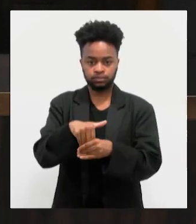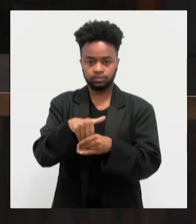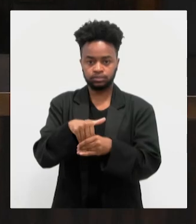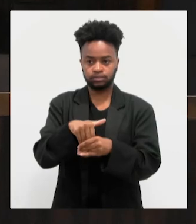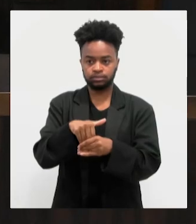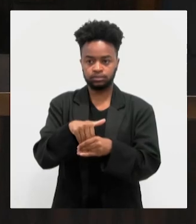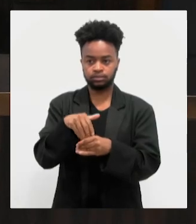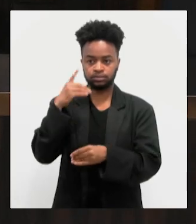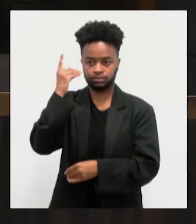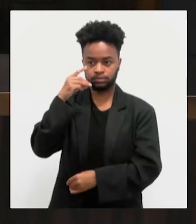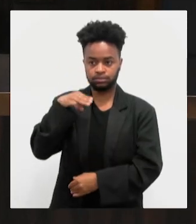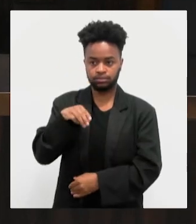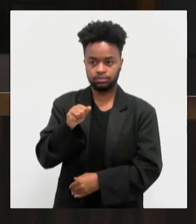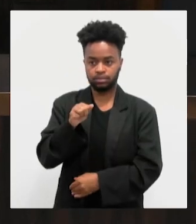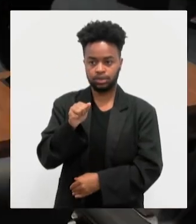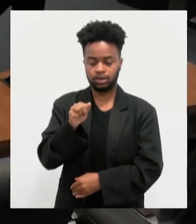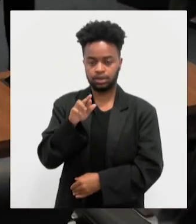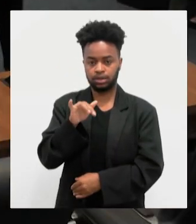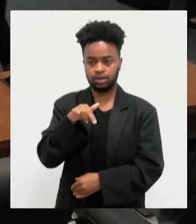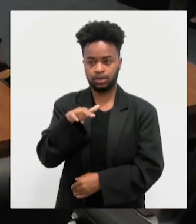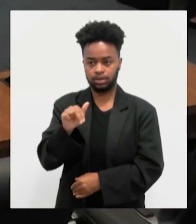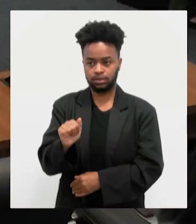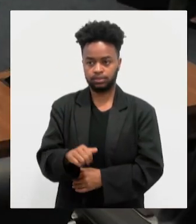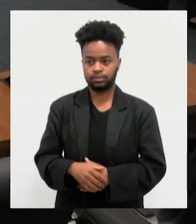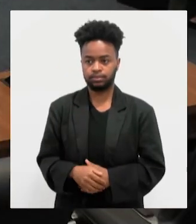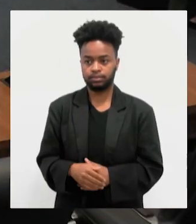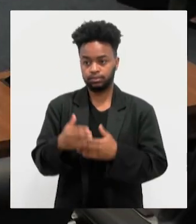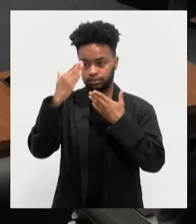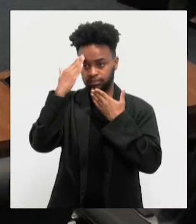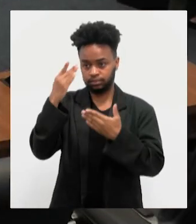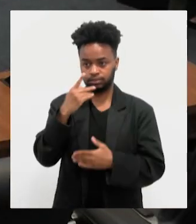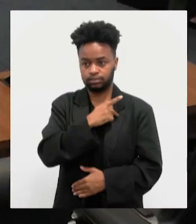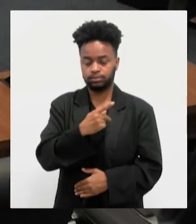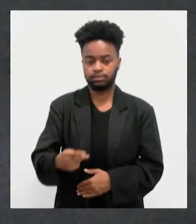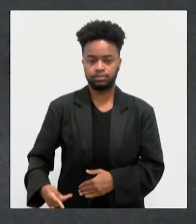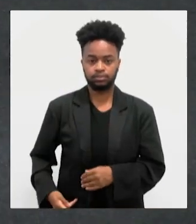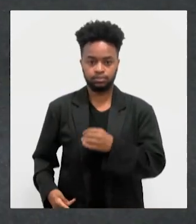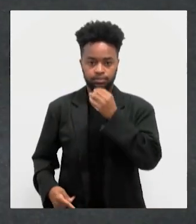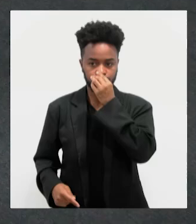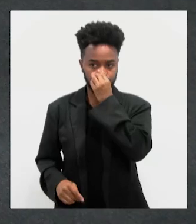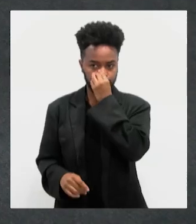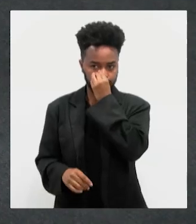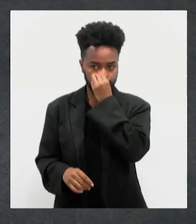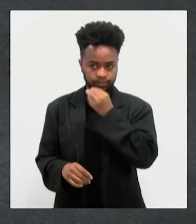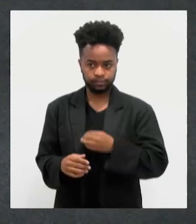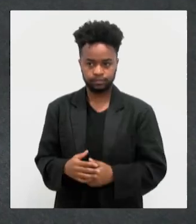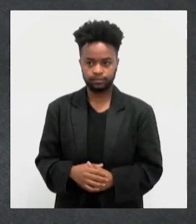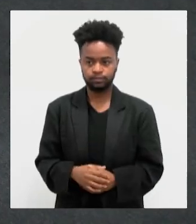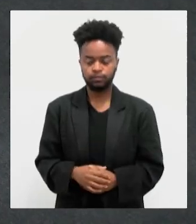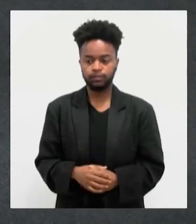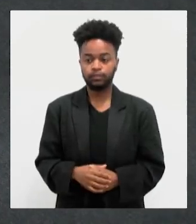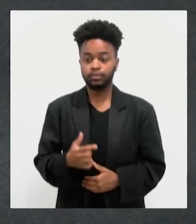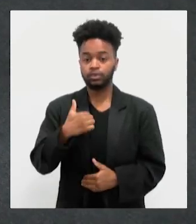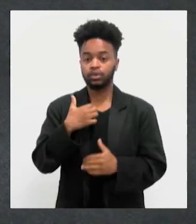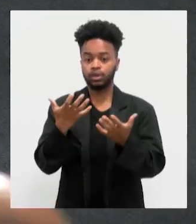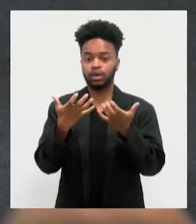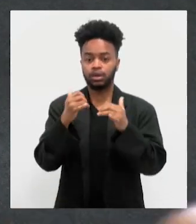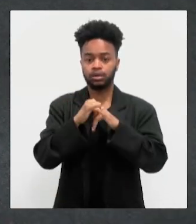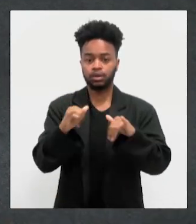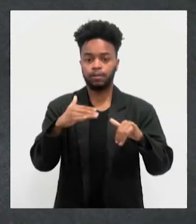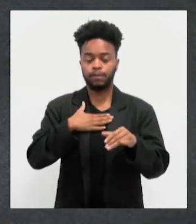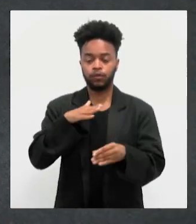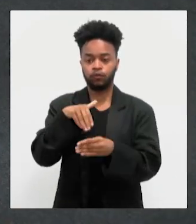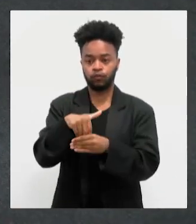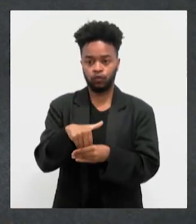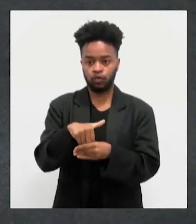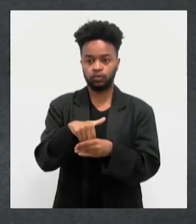voto, deputada Marina do MST. Obrigada, presidente. Queria fazer uma declaração de voto em